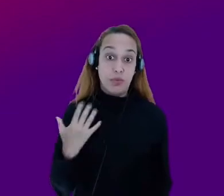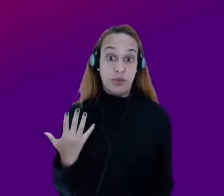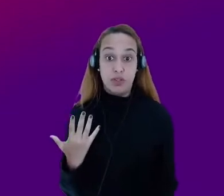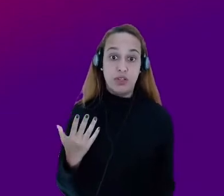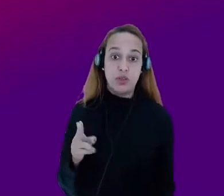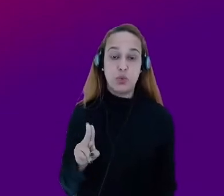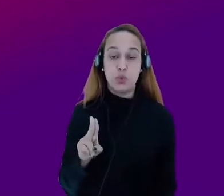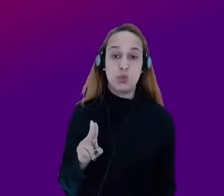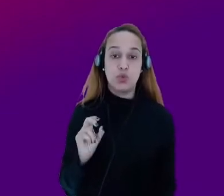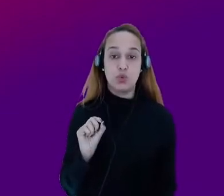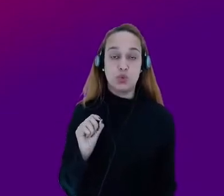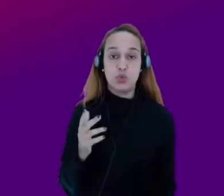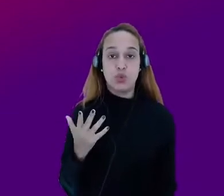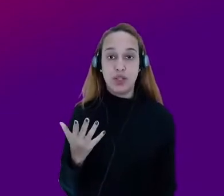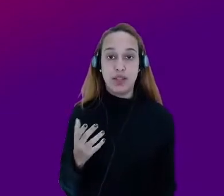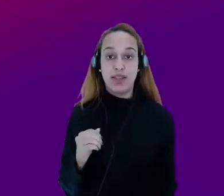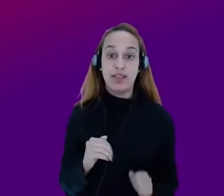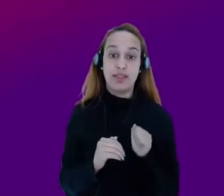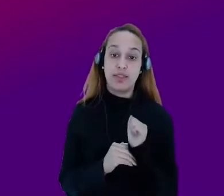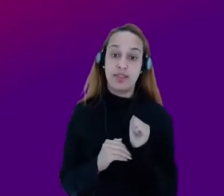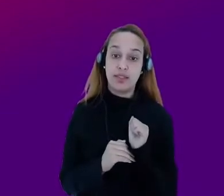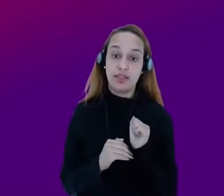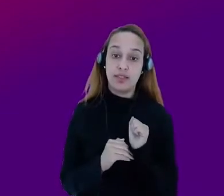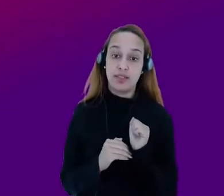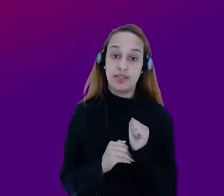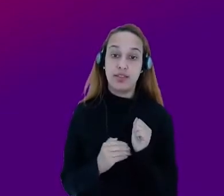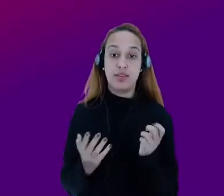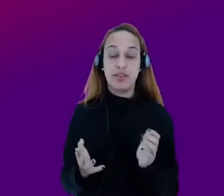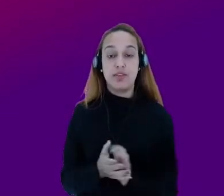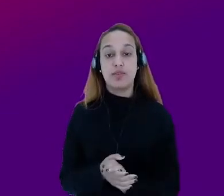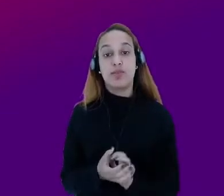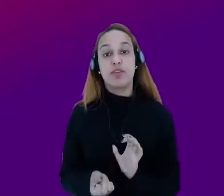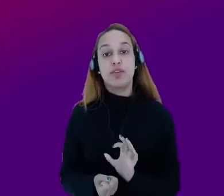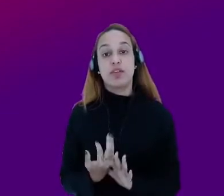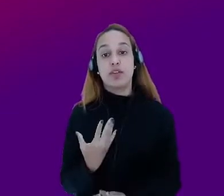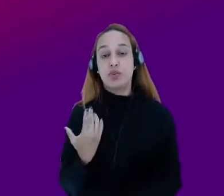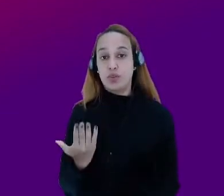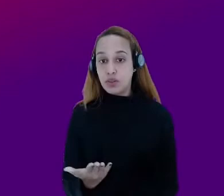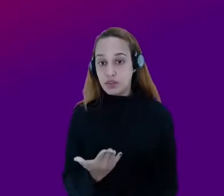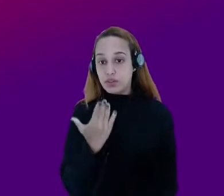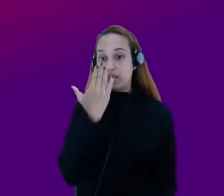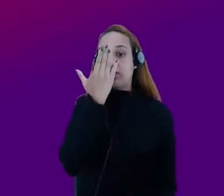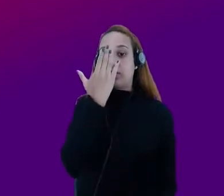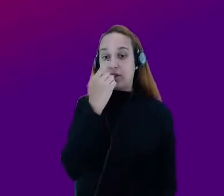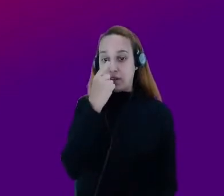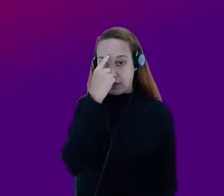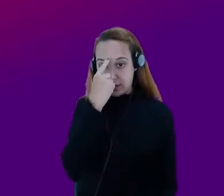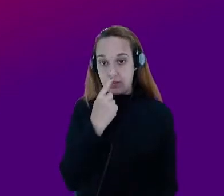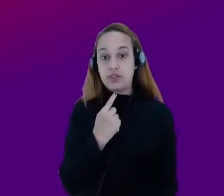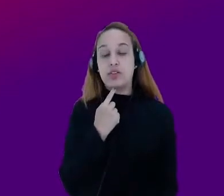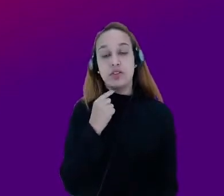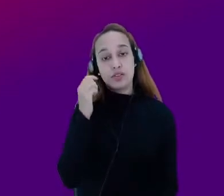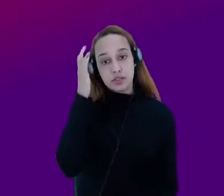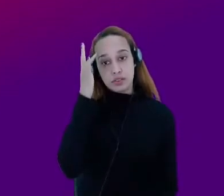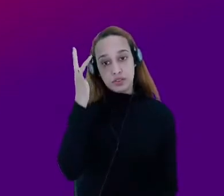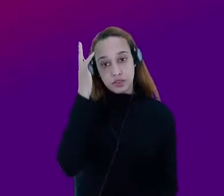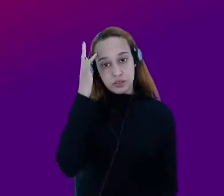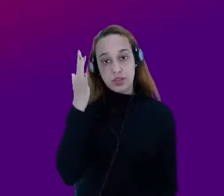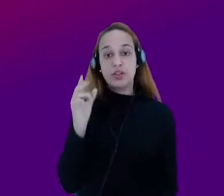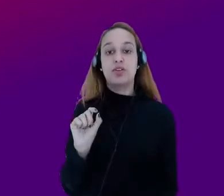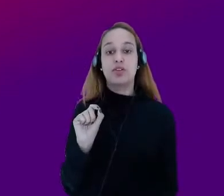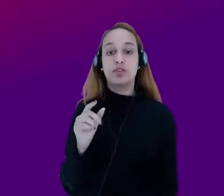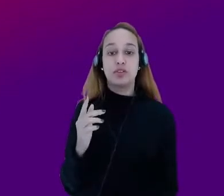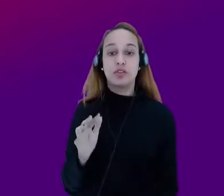senhas, ele com a criação de reconhecimento facial, é de se imaginar que o volume de